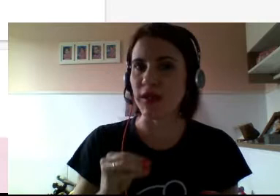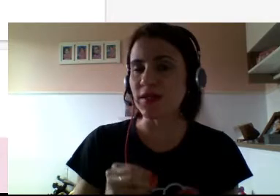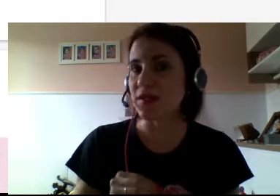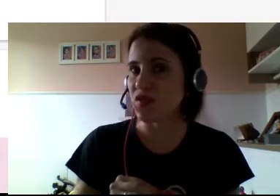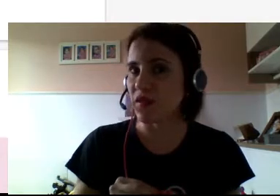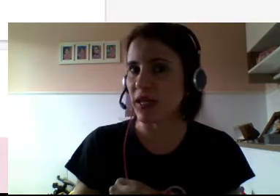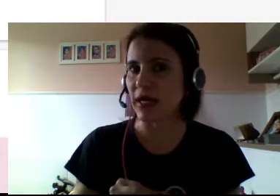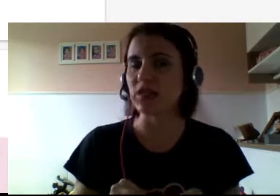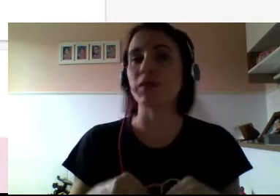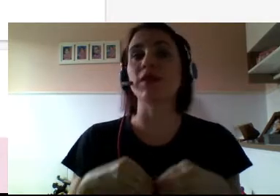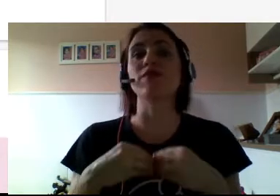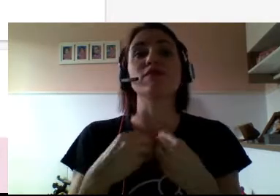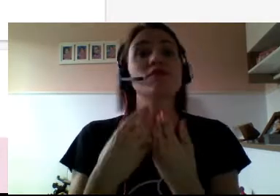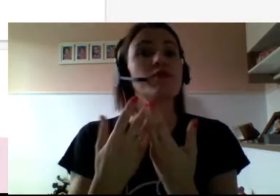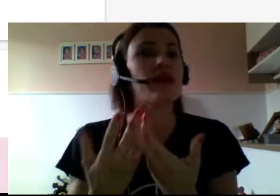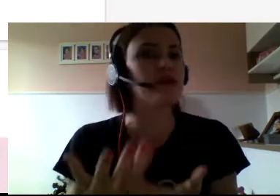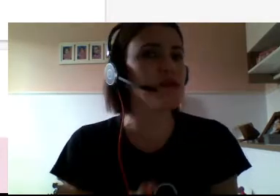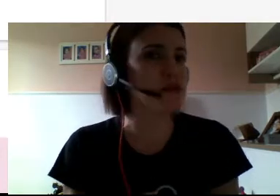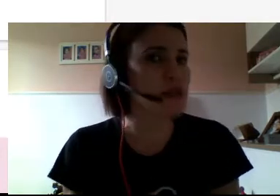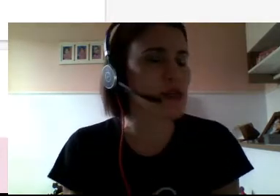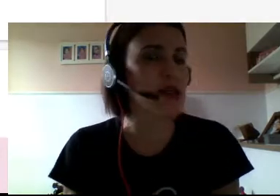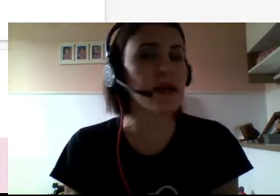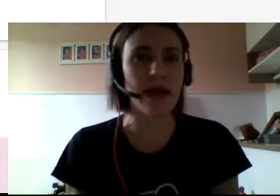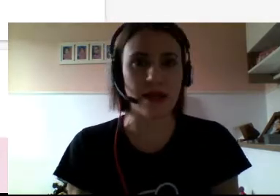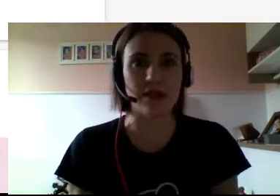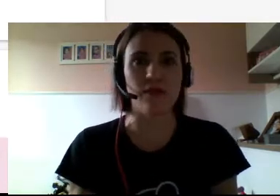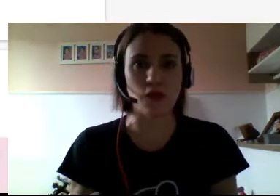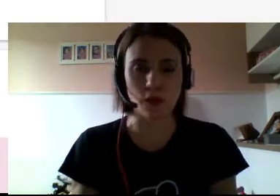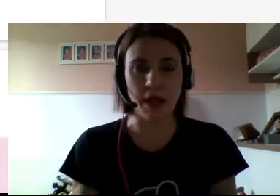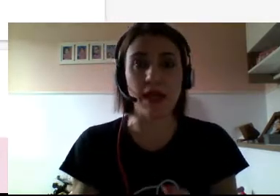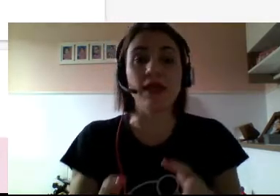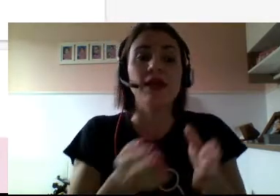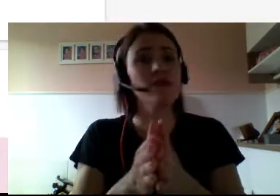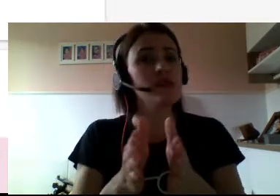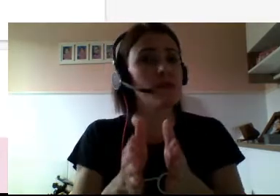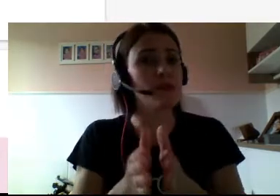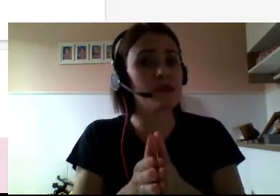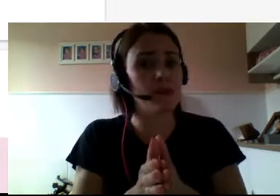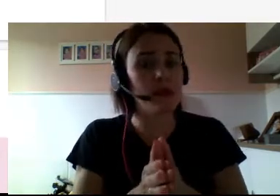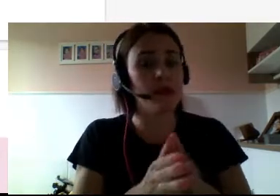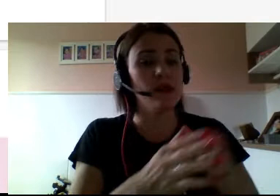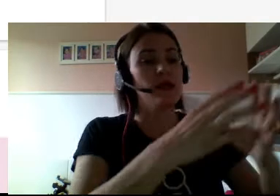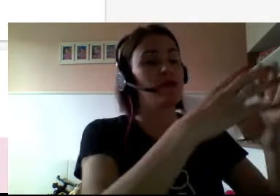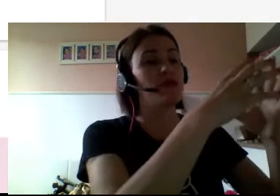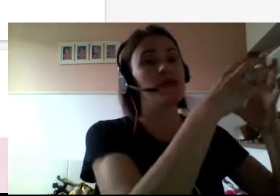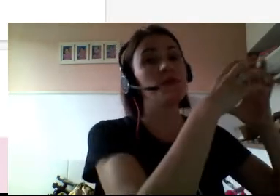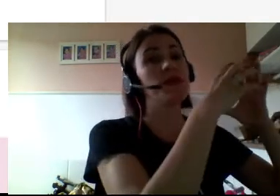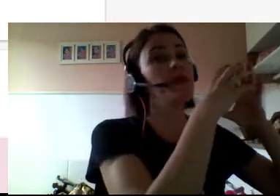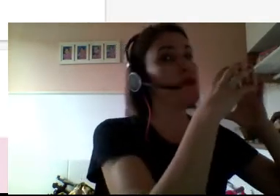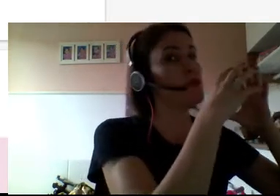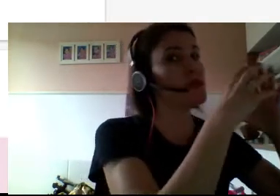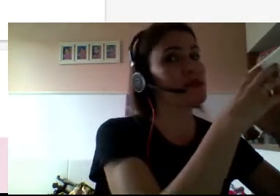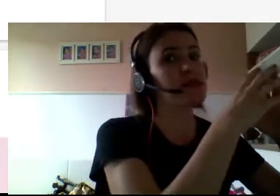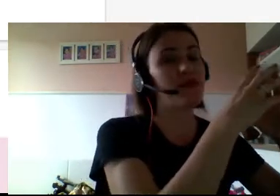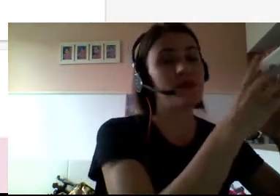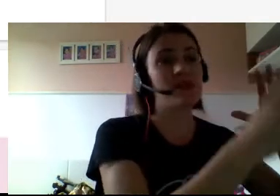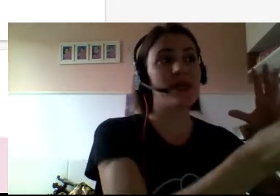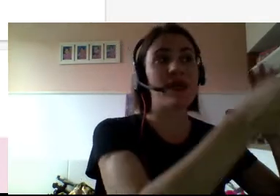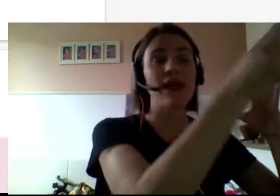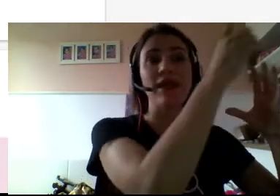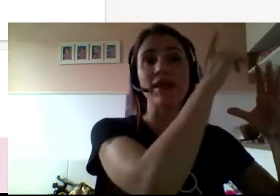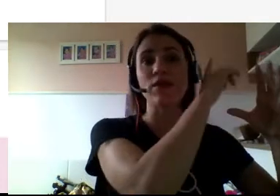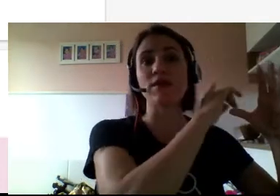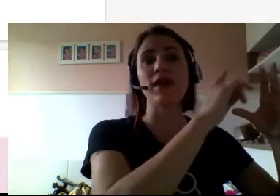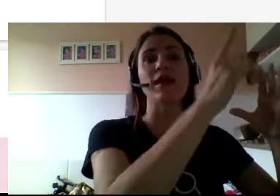adaptações as atividades para que vocês pudessem fazer aí em casa tudo bem e vocês vão perceber que vocês primeiro a